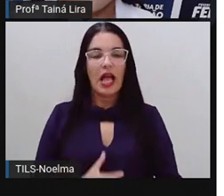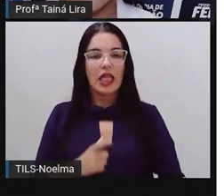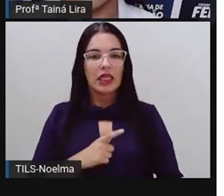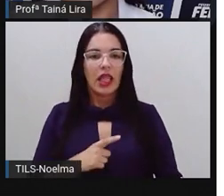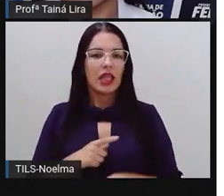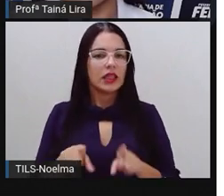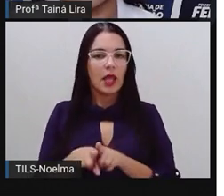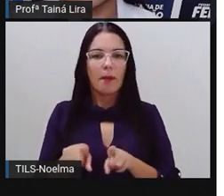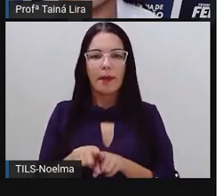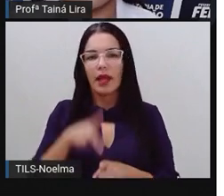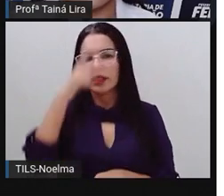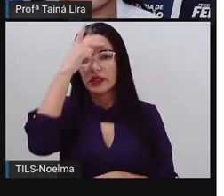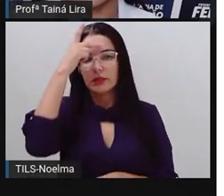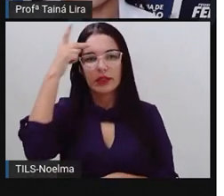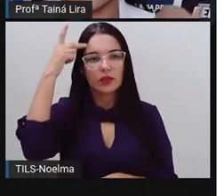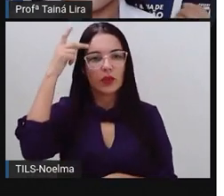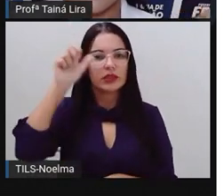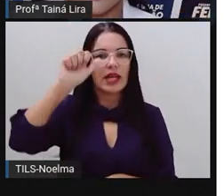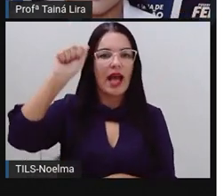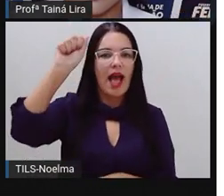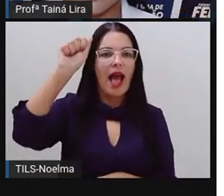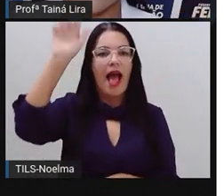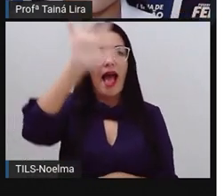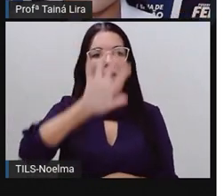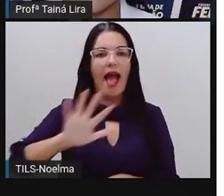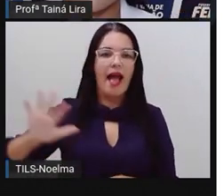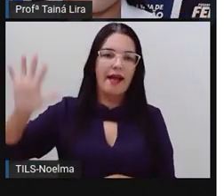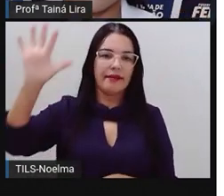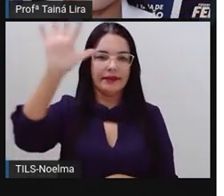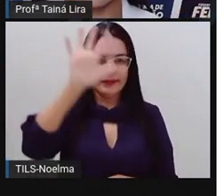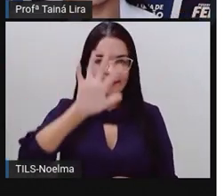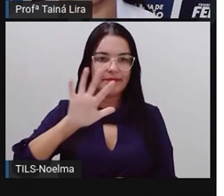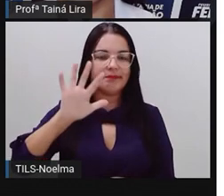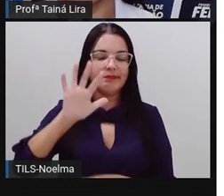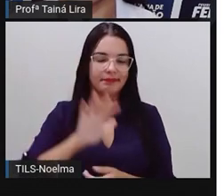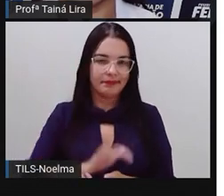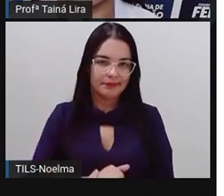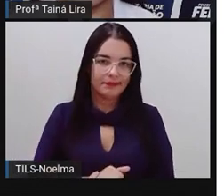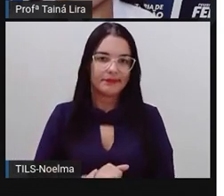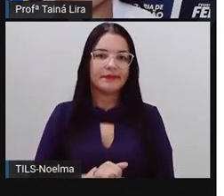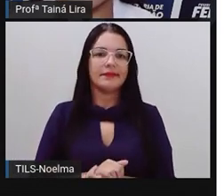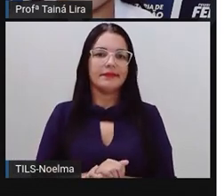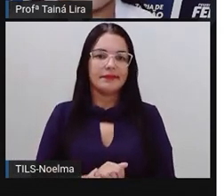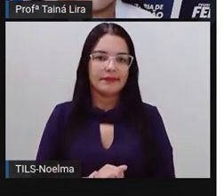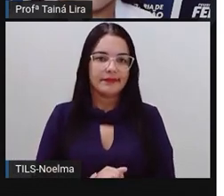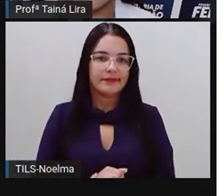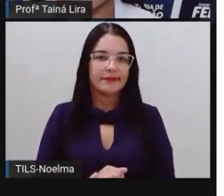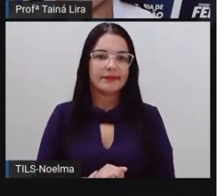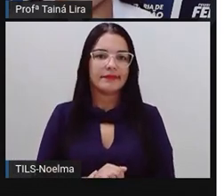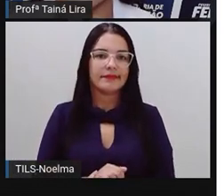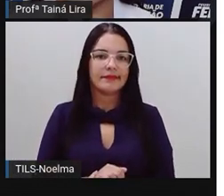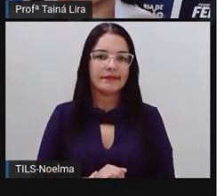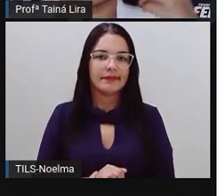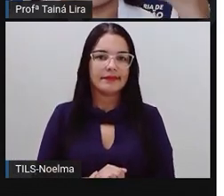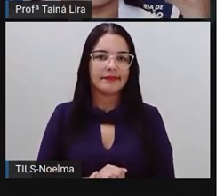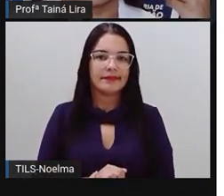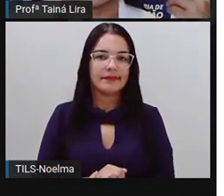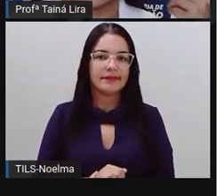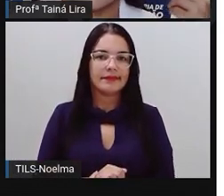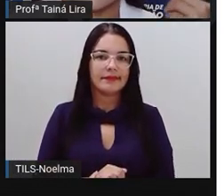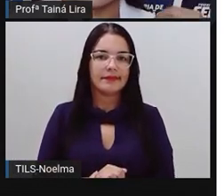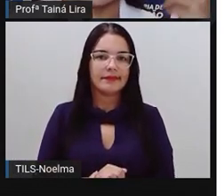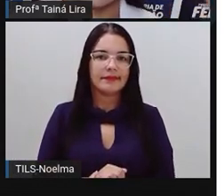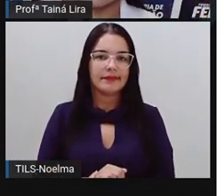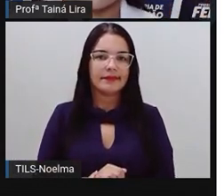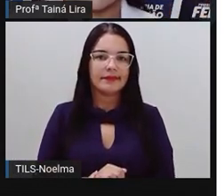aí também do Oriente Médio nós vimos lá na aula nenhuma aula anterior que vieram as se do Oriente Médio então